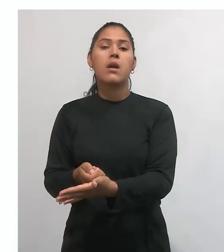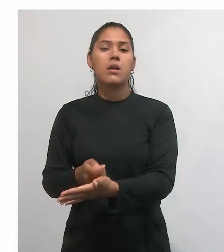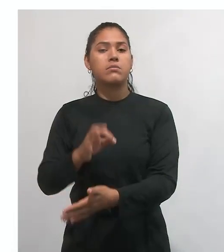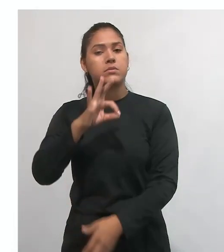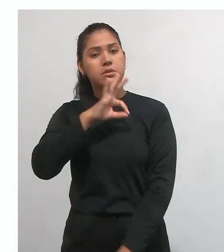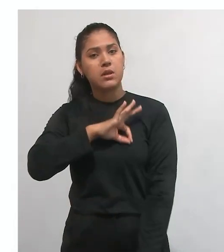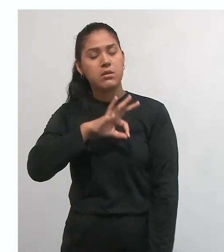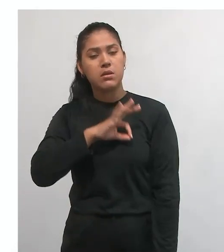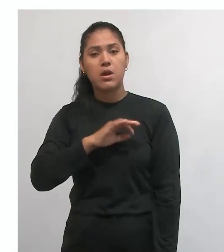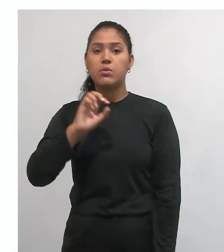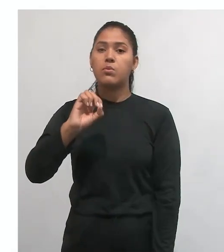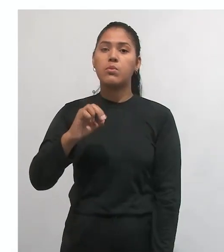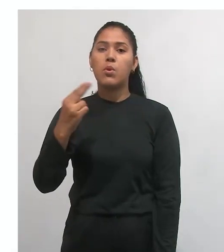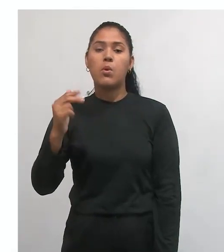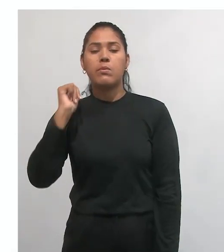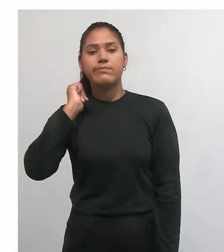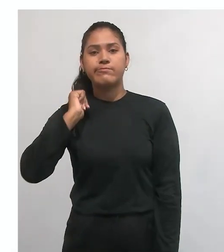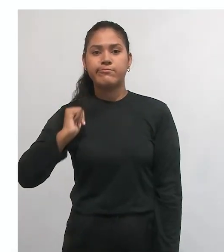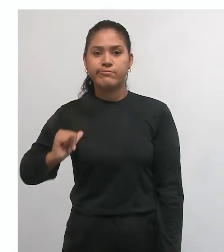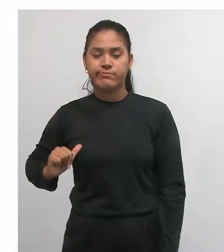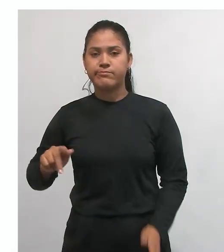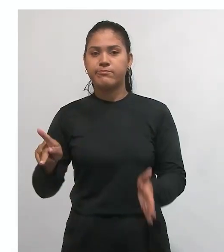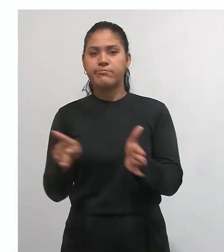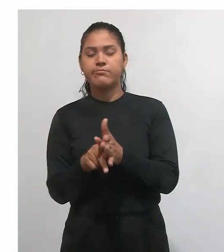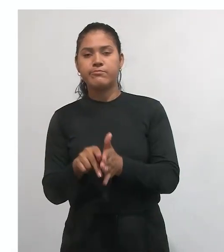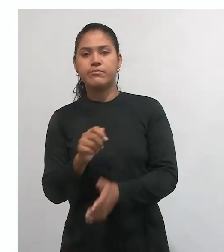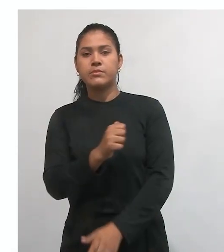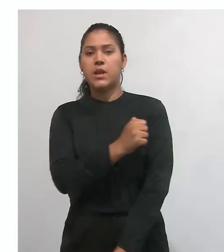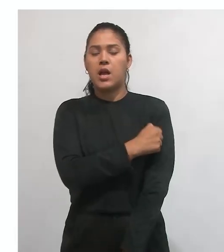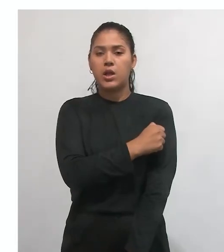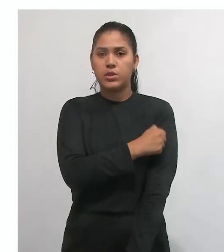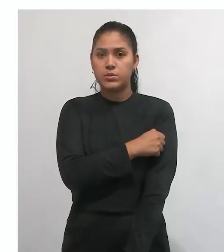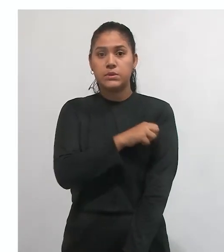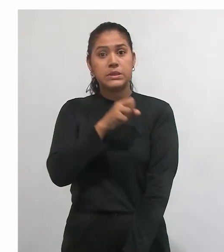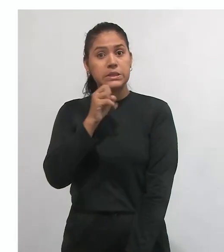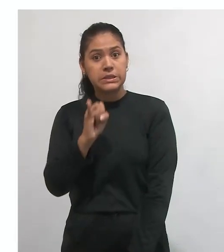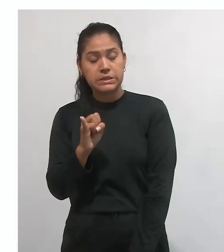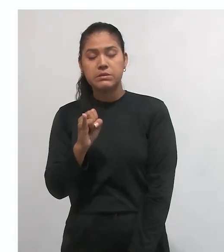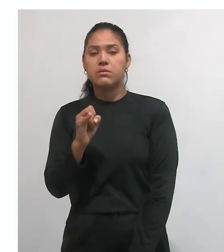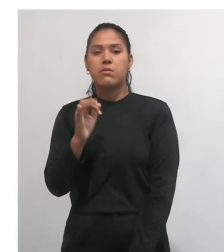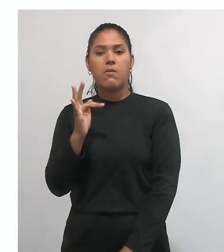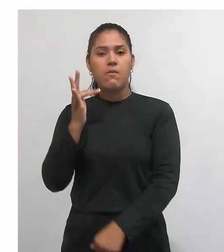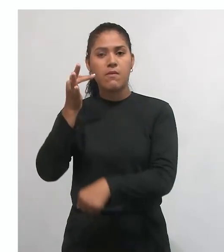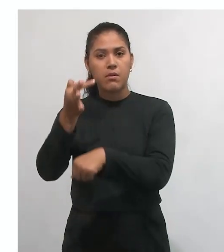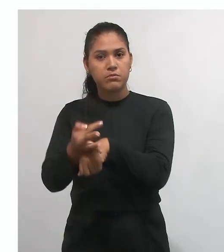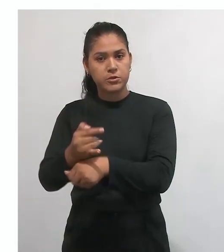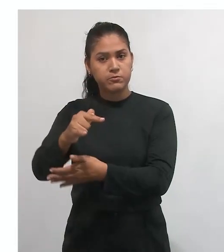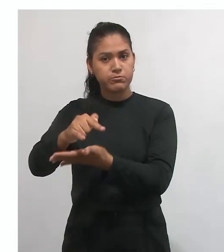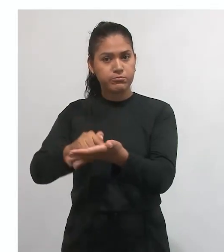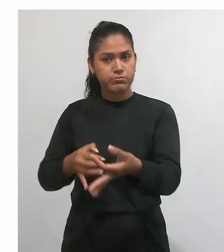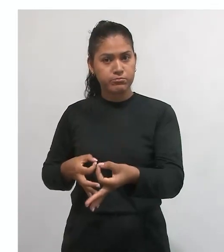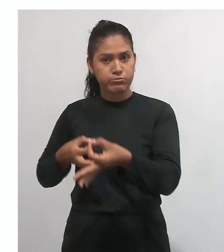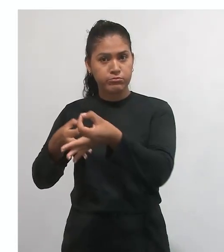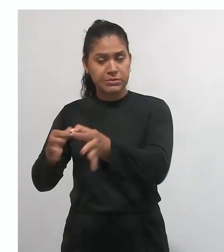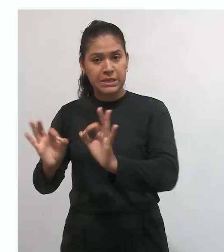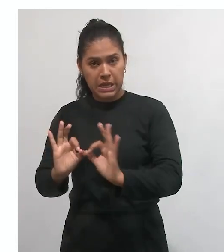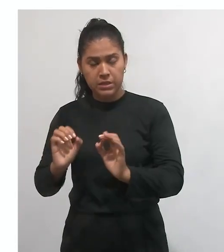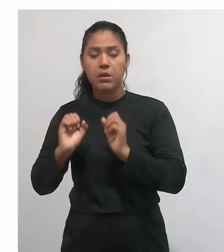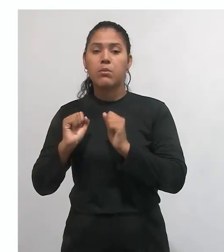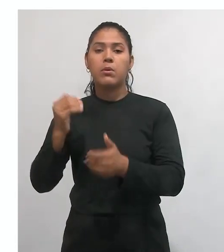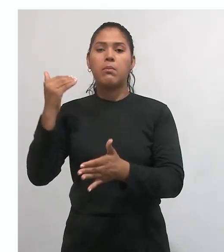de contraprestação a ser acordada, da qual serão descontadas as faltas não justificadas